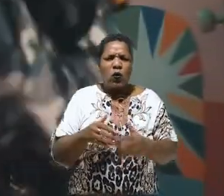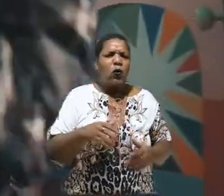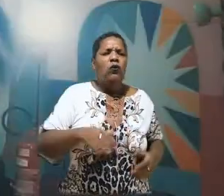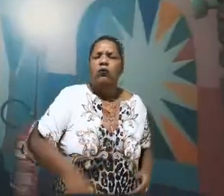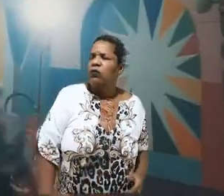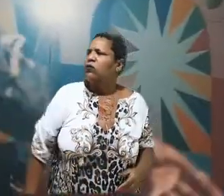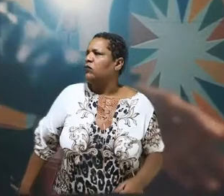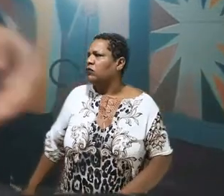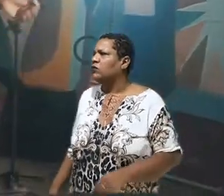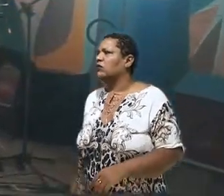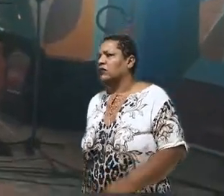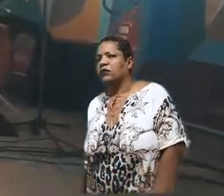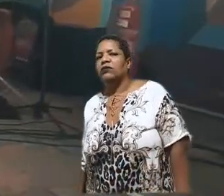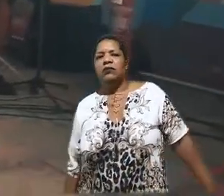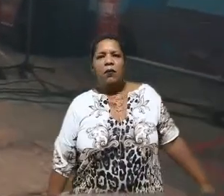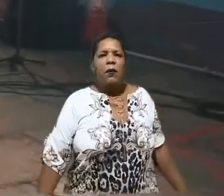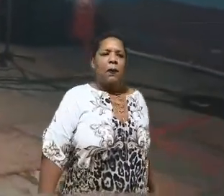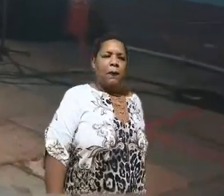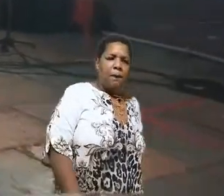a